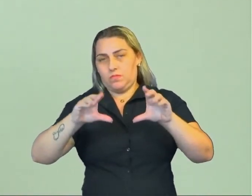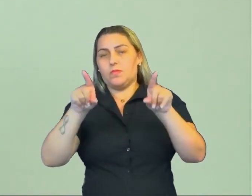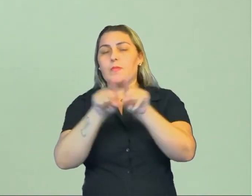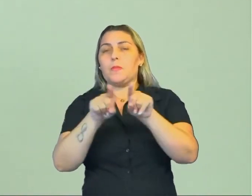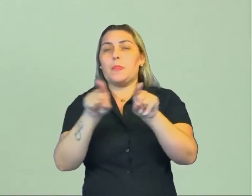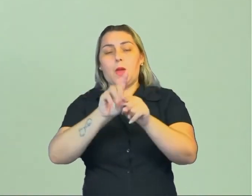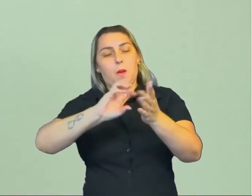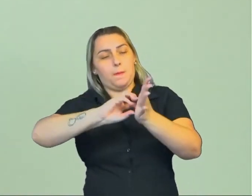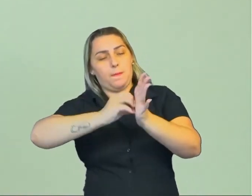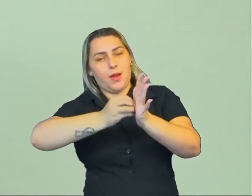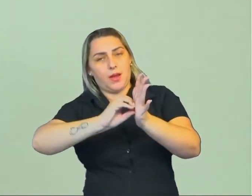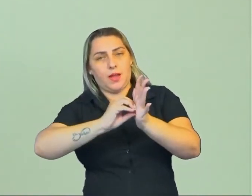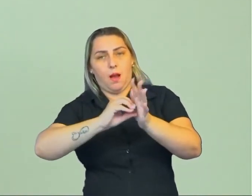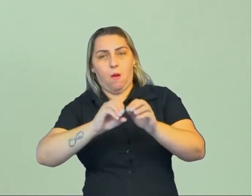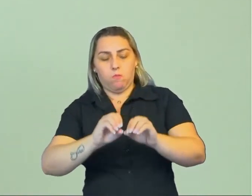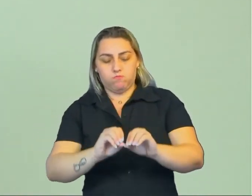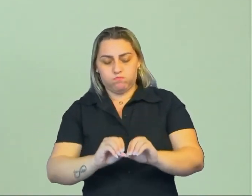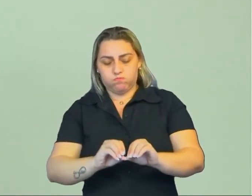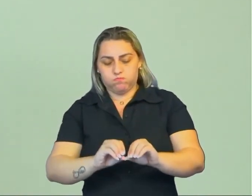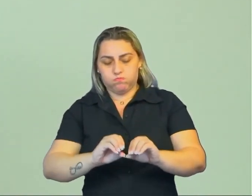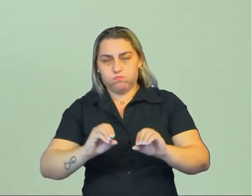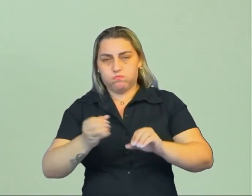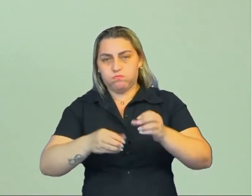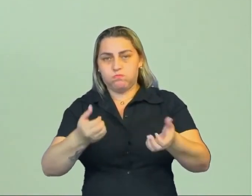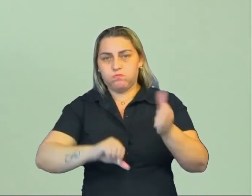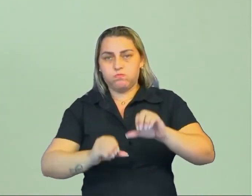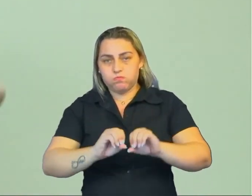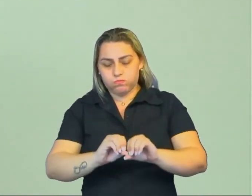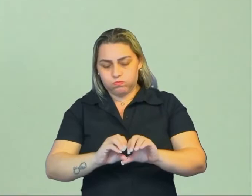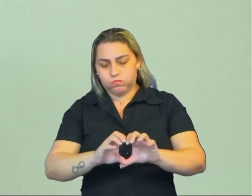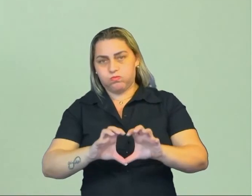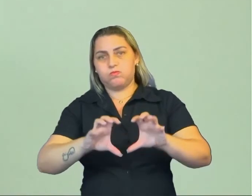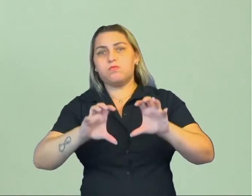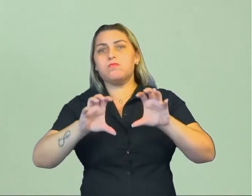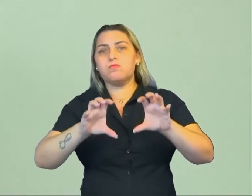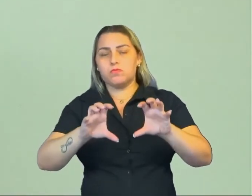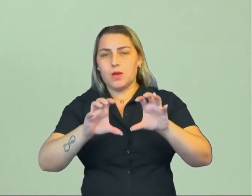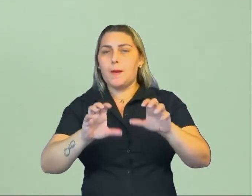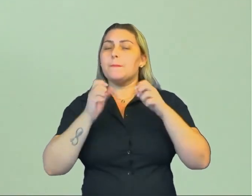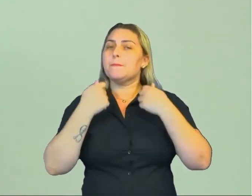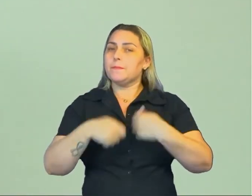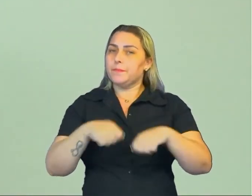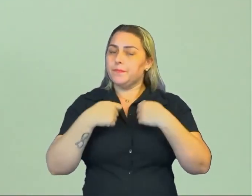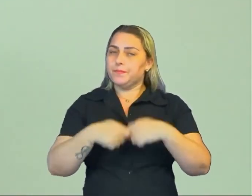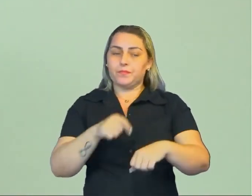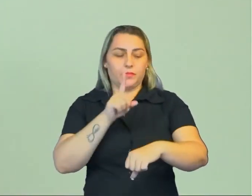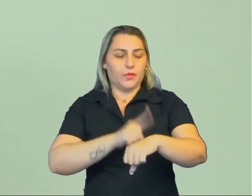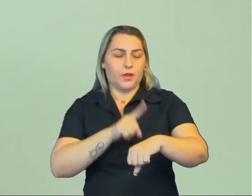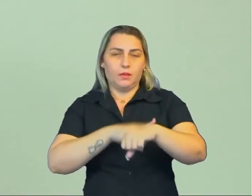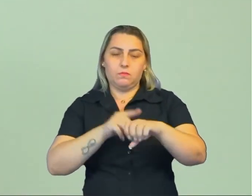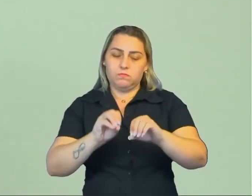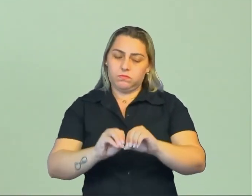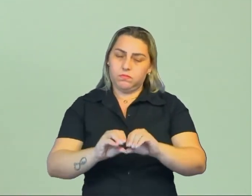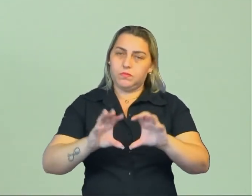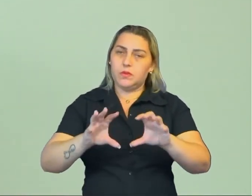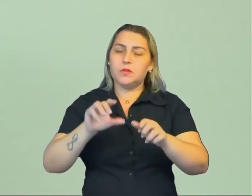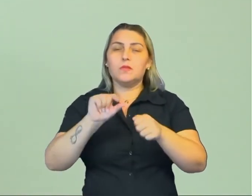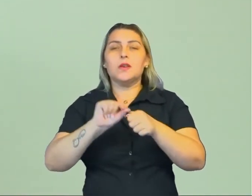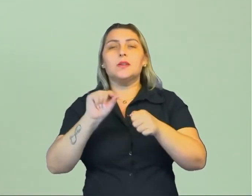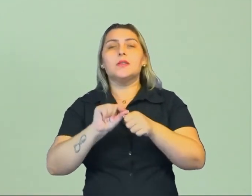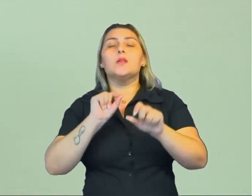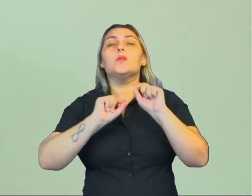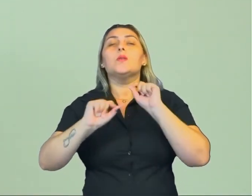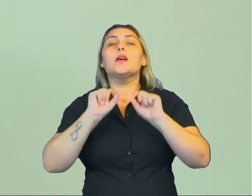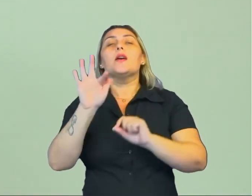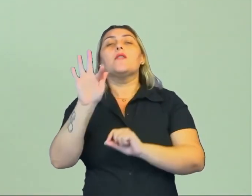uma bactéria que vai fermentar o pão, tanto é que ele incha, ele precisa de um tempo para inchar, para fazer o